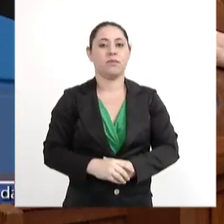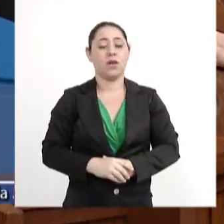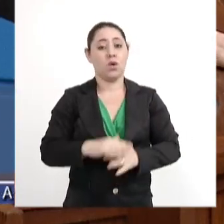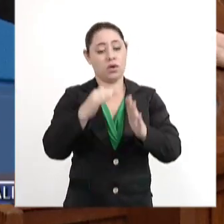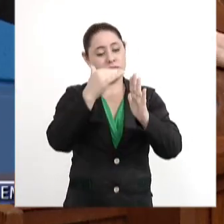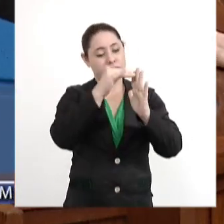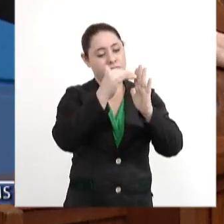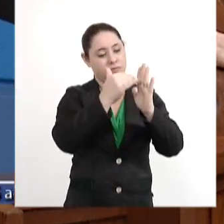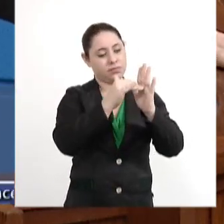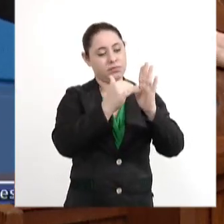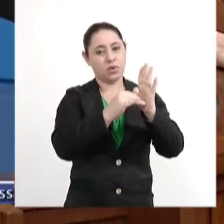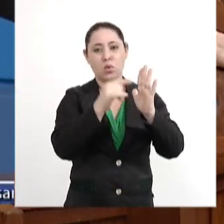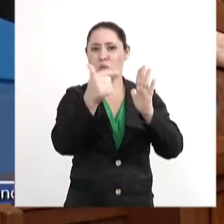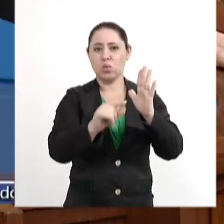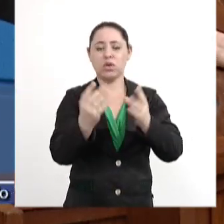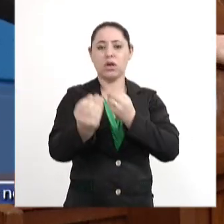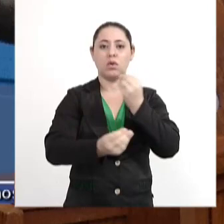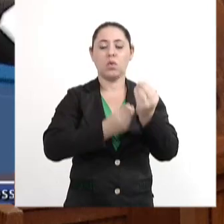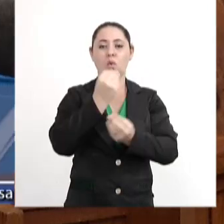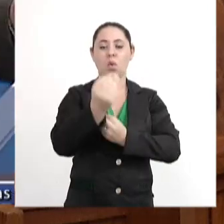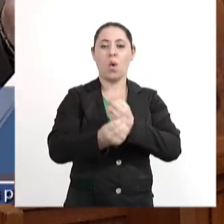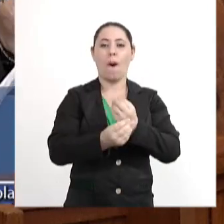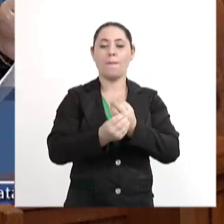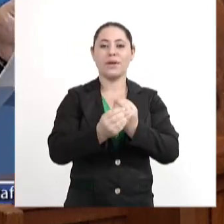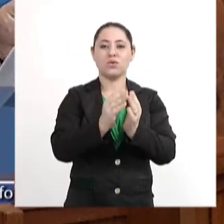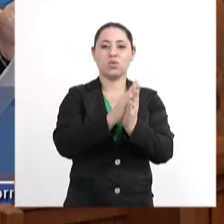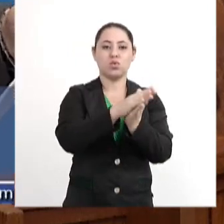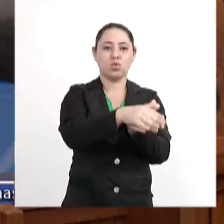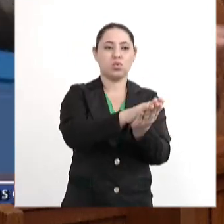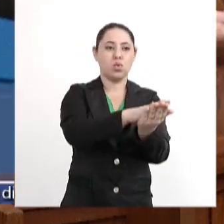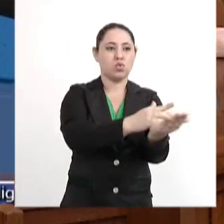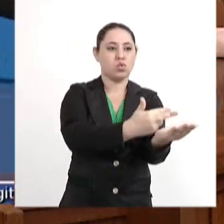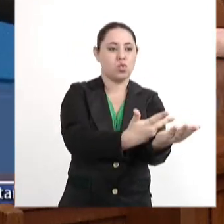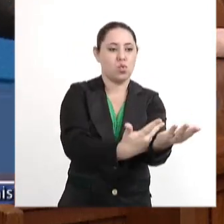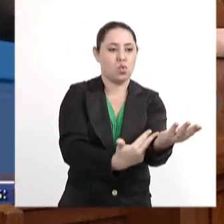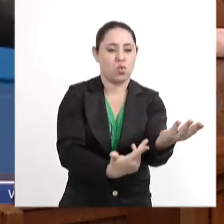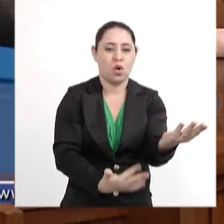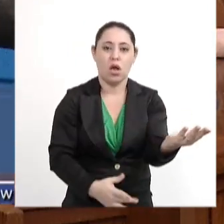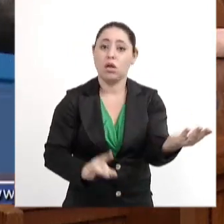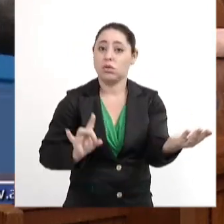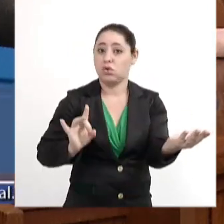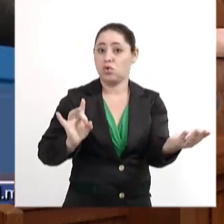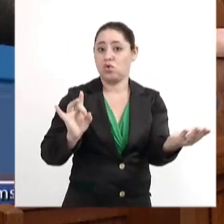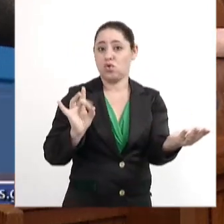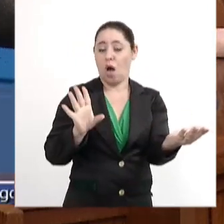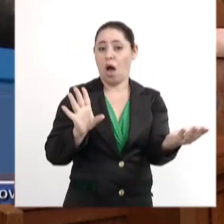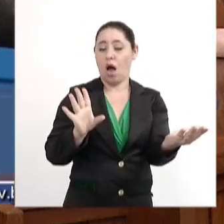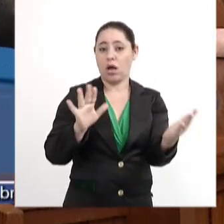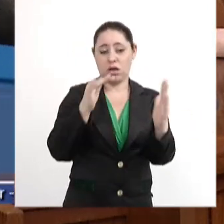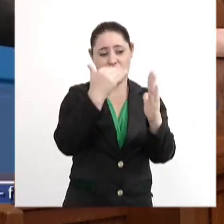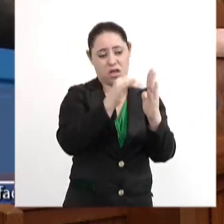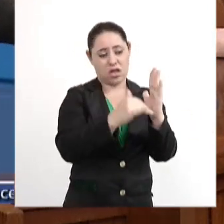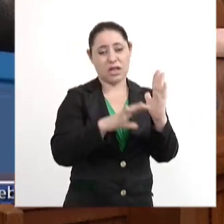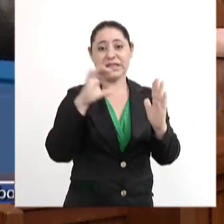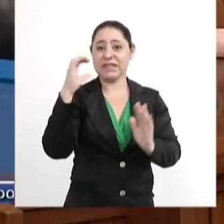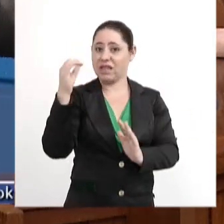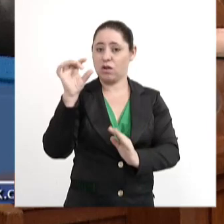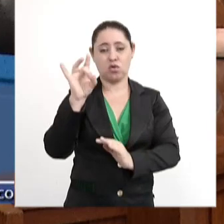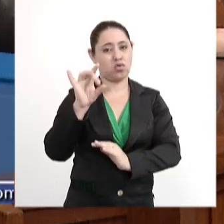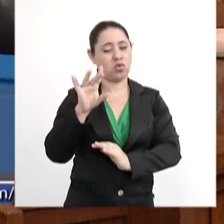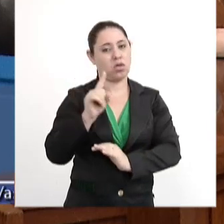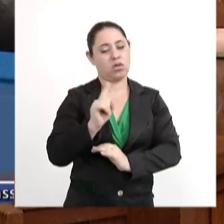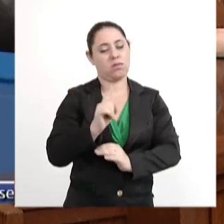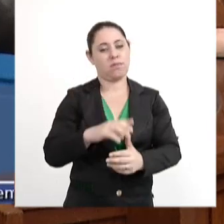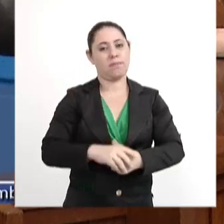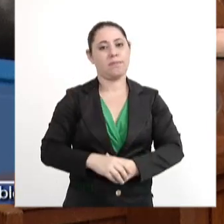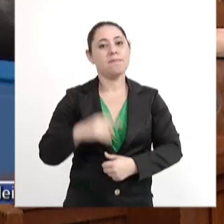aspecto, não há como estabelecer que a doação ela seja estabelecida apenas por critério científico. E eu penso,